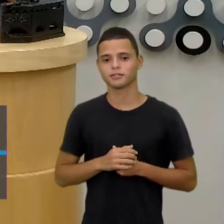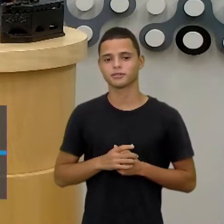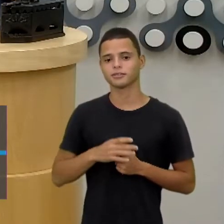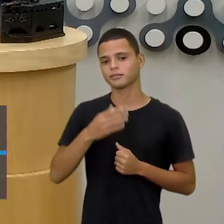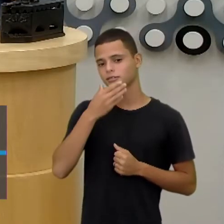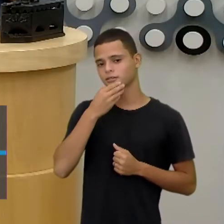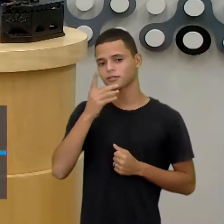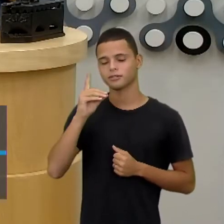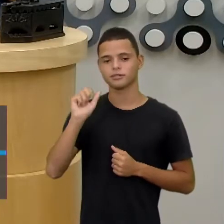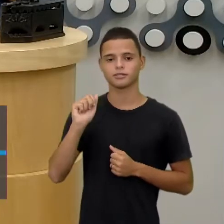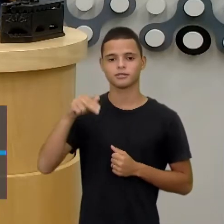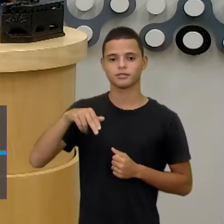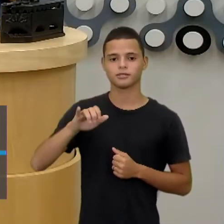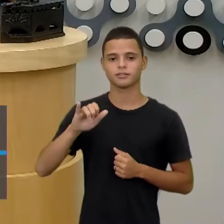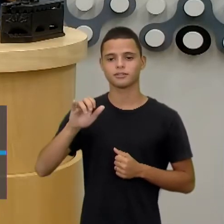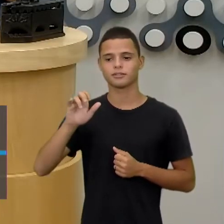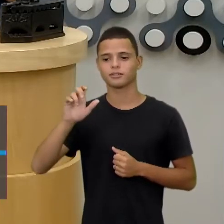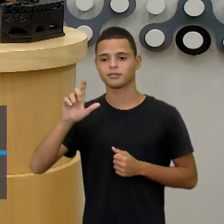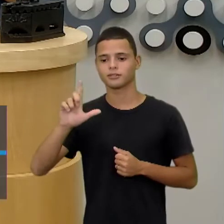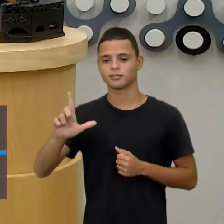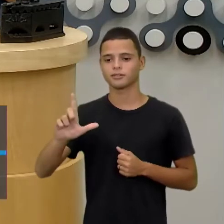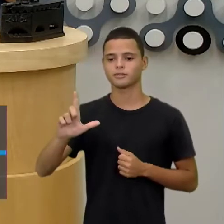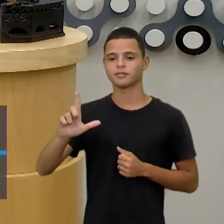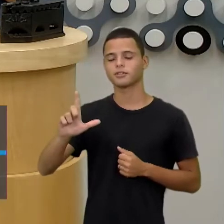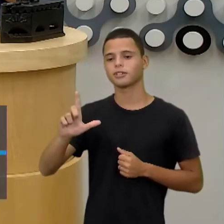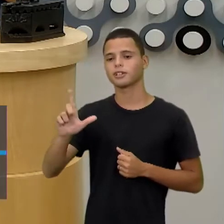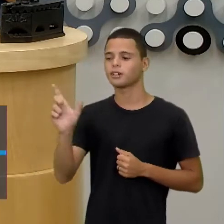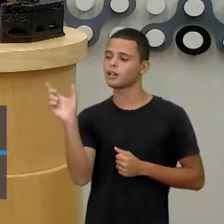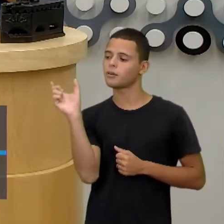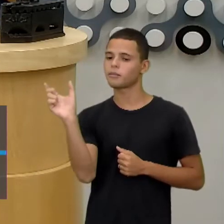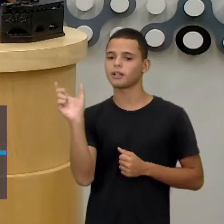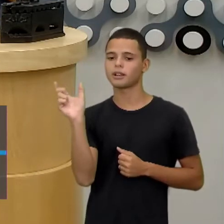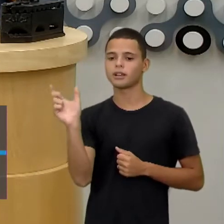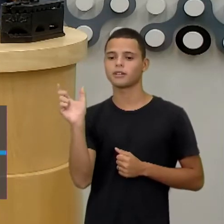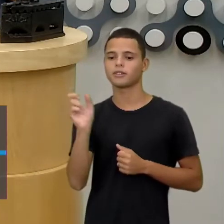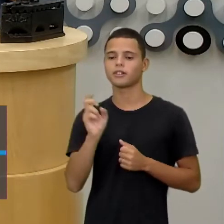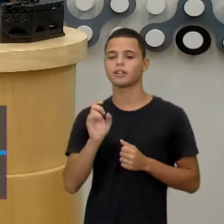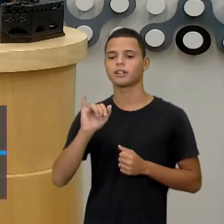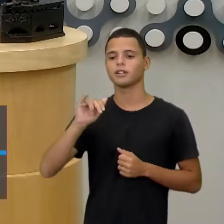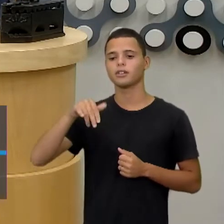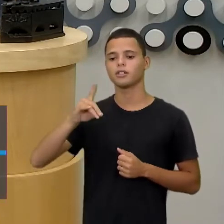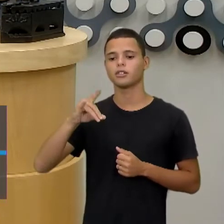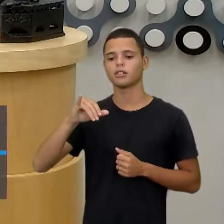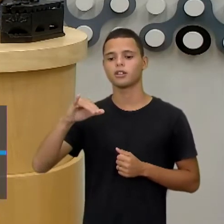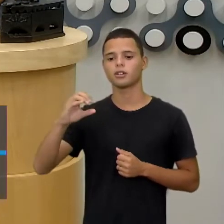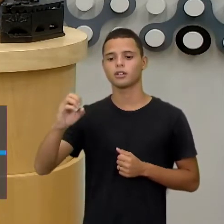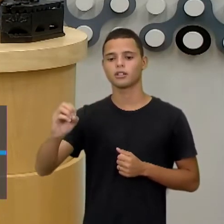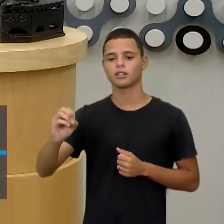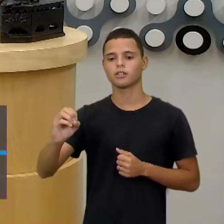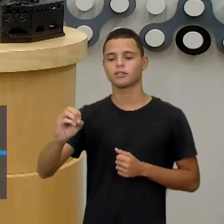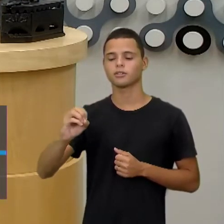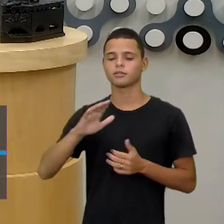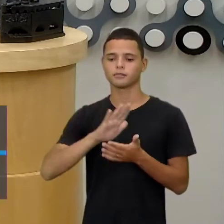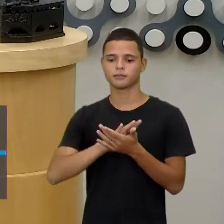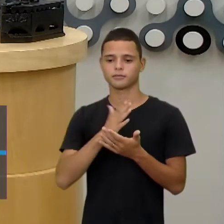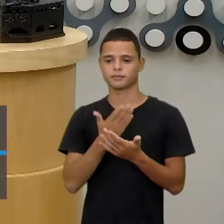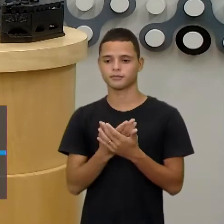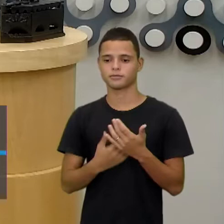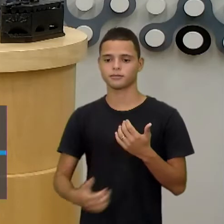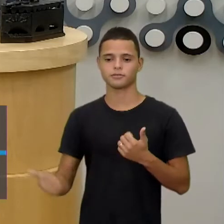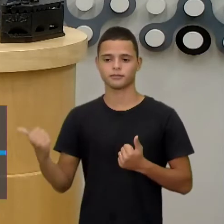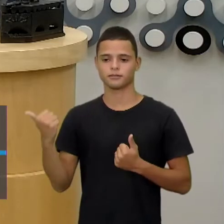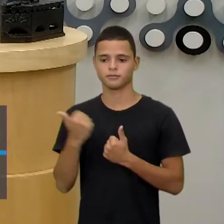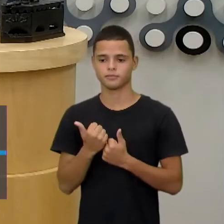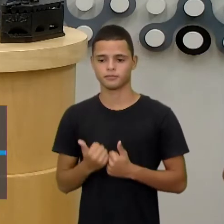Munduruku, ele tem uma explicação boa também sobre a palavra índio. Né? Que dentro ali, né, dos grupos